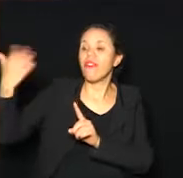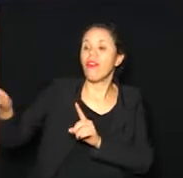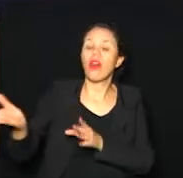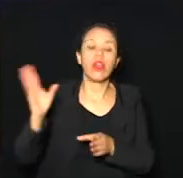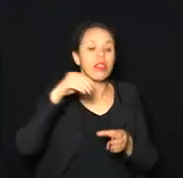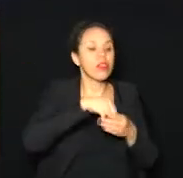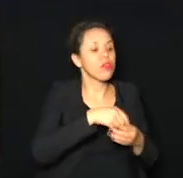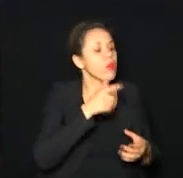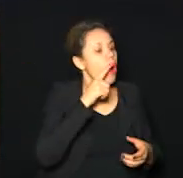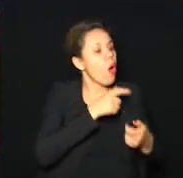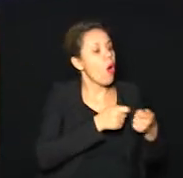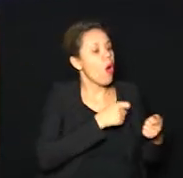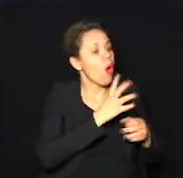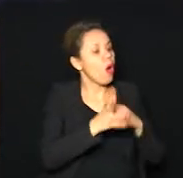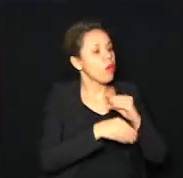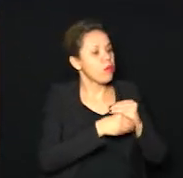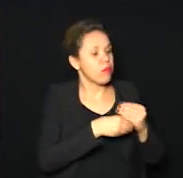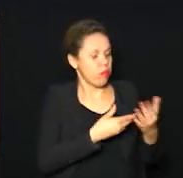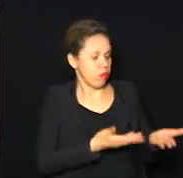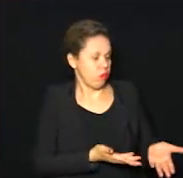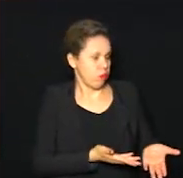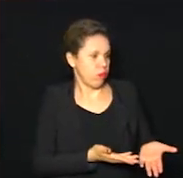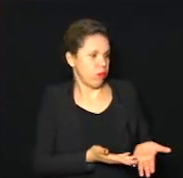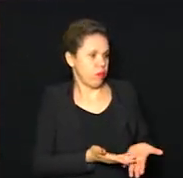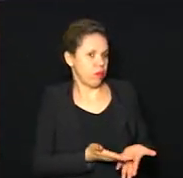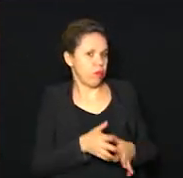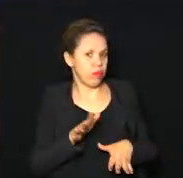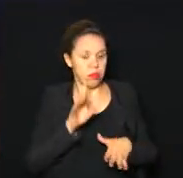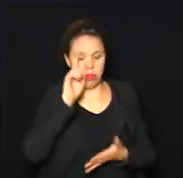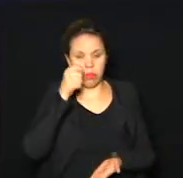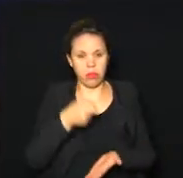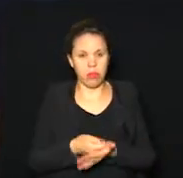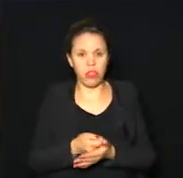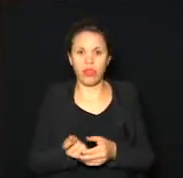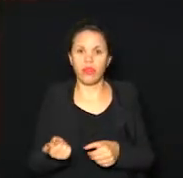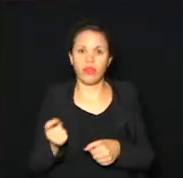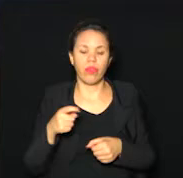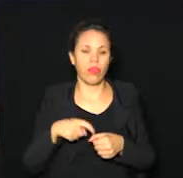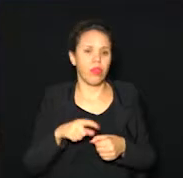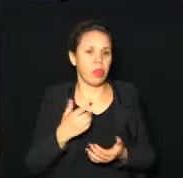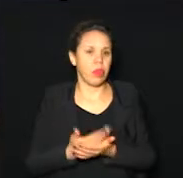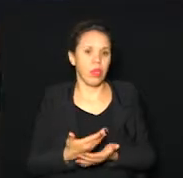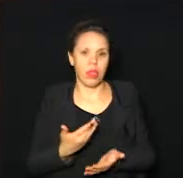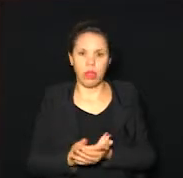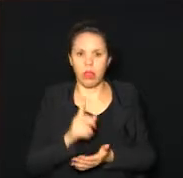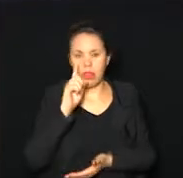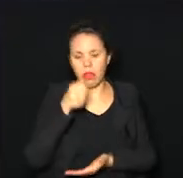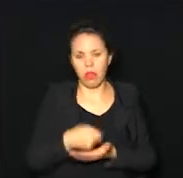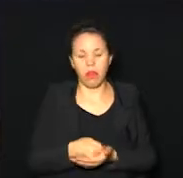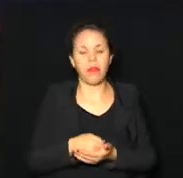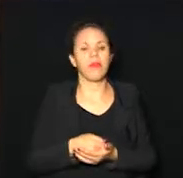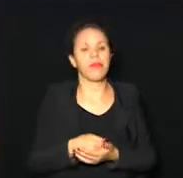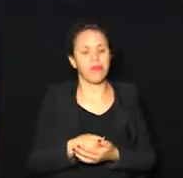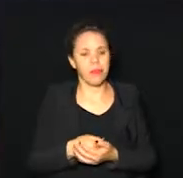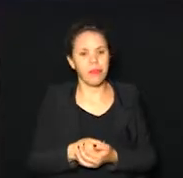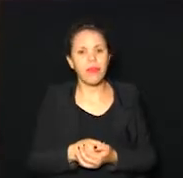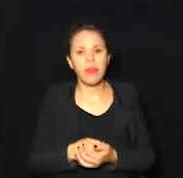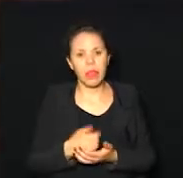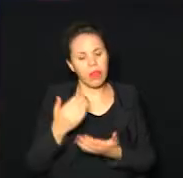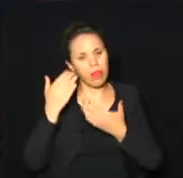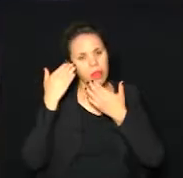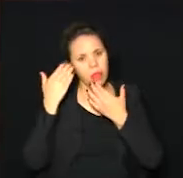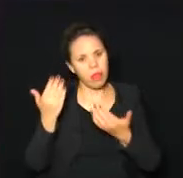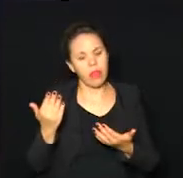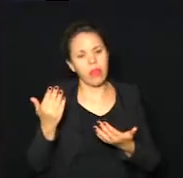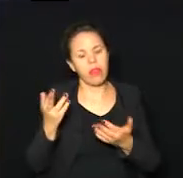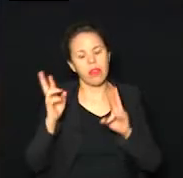não consegue implementar. Entendeu? Embora a decisão de não voltar, de não ter aula, é decisivo, nós temos que agradecer, acho